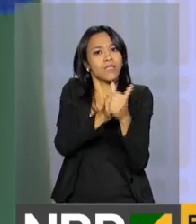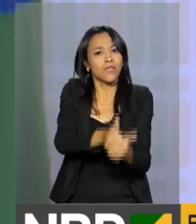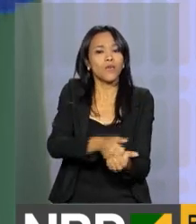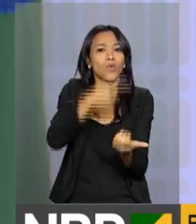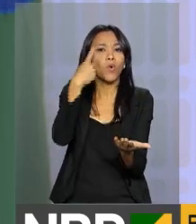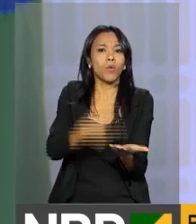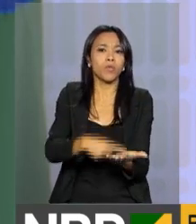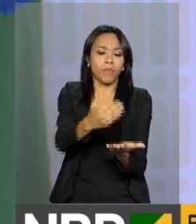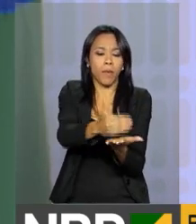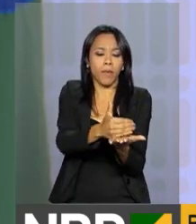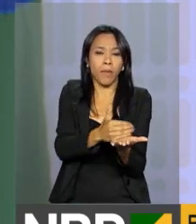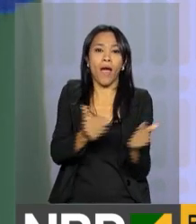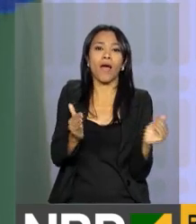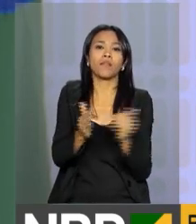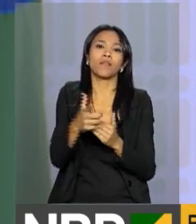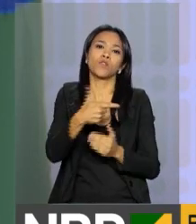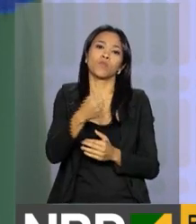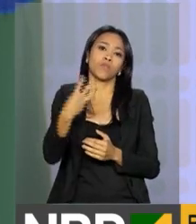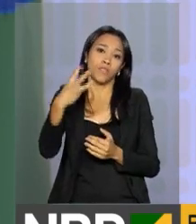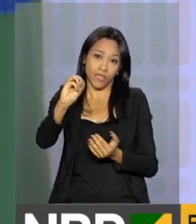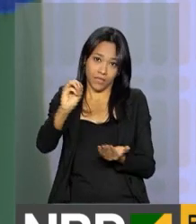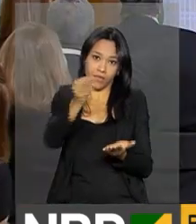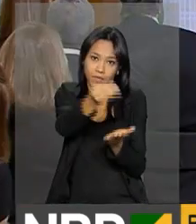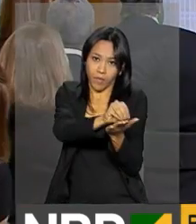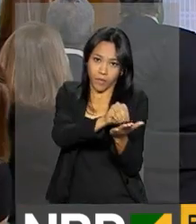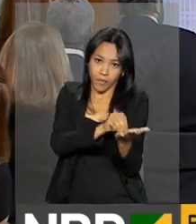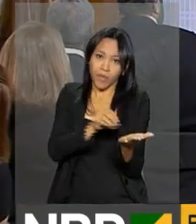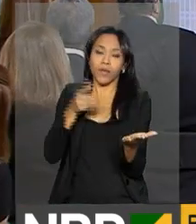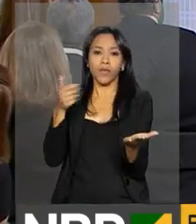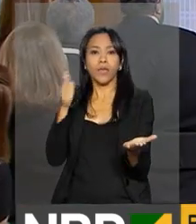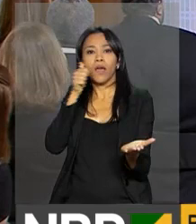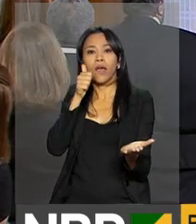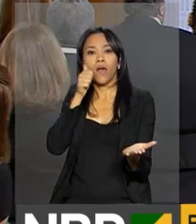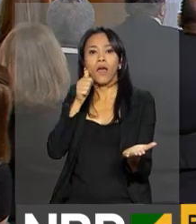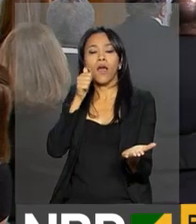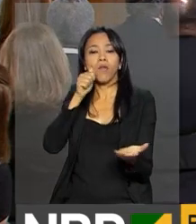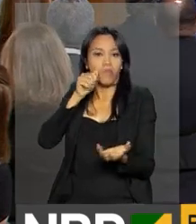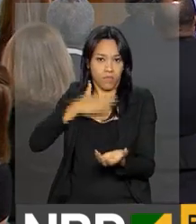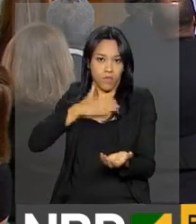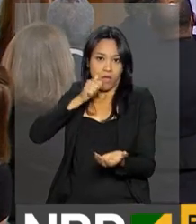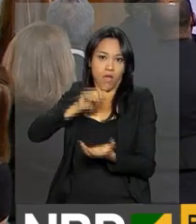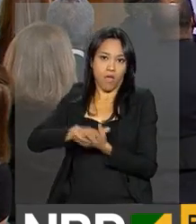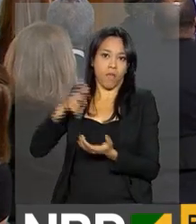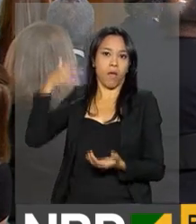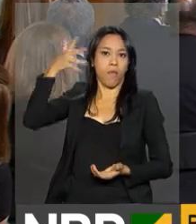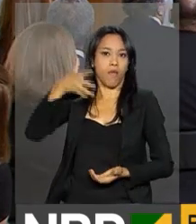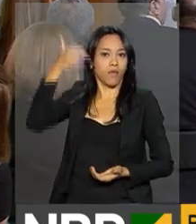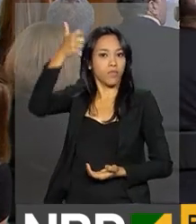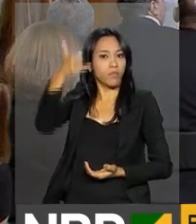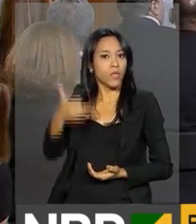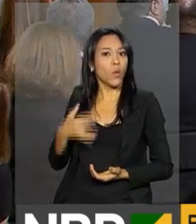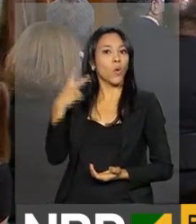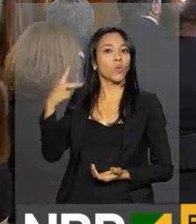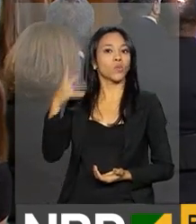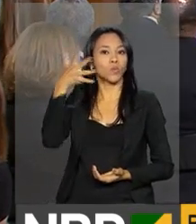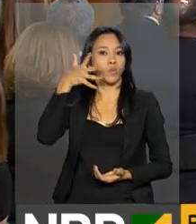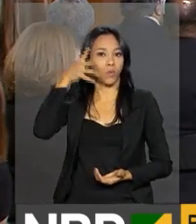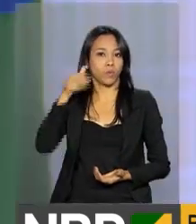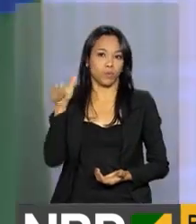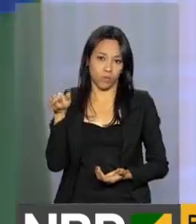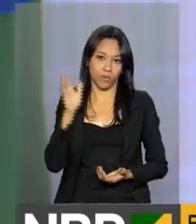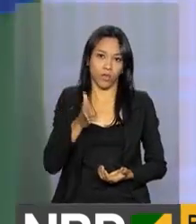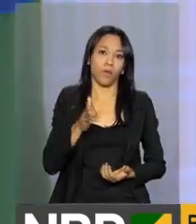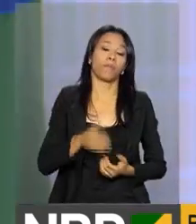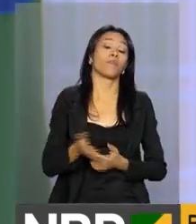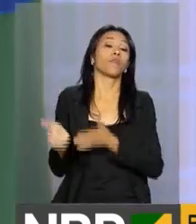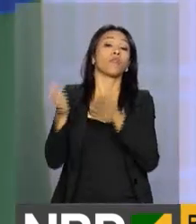até a Marcela na sua fala. Portanto, eu quero manifestar mais uma vez